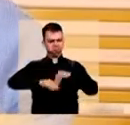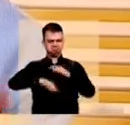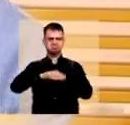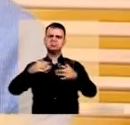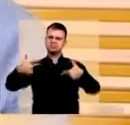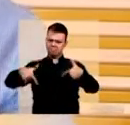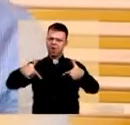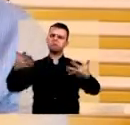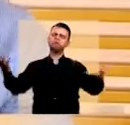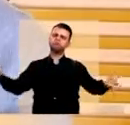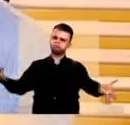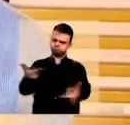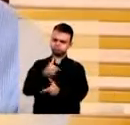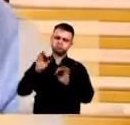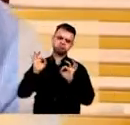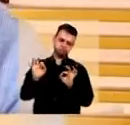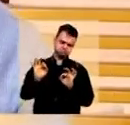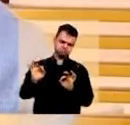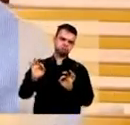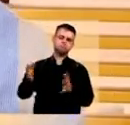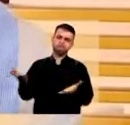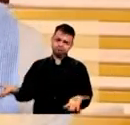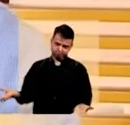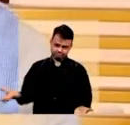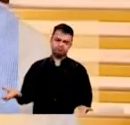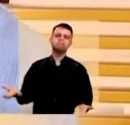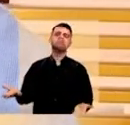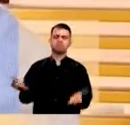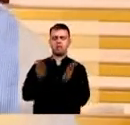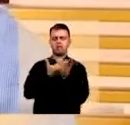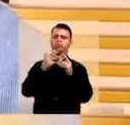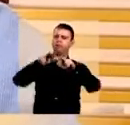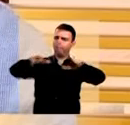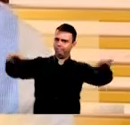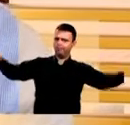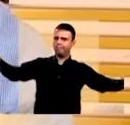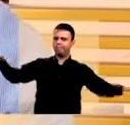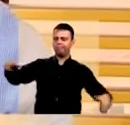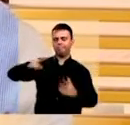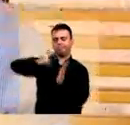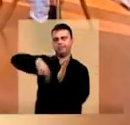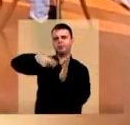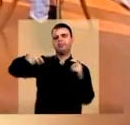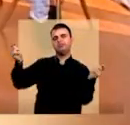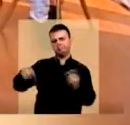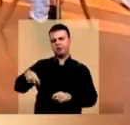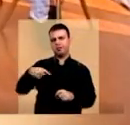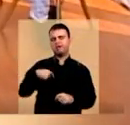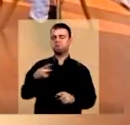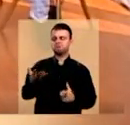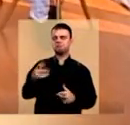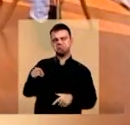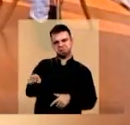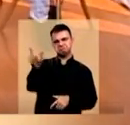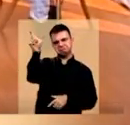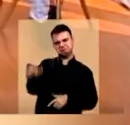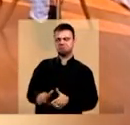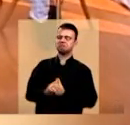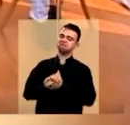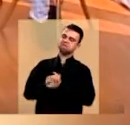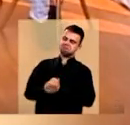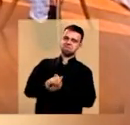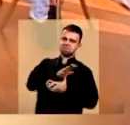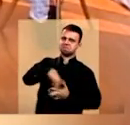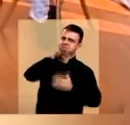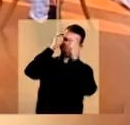E ele realmente deixou um bom percurso aí. Né? Verdade. Então, Monteiro Lobato merece, né,